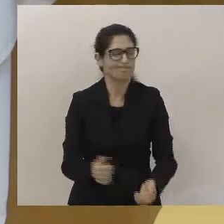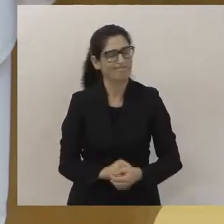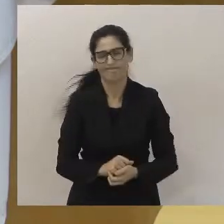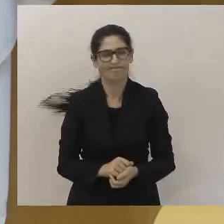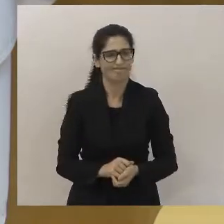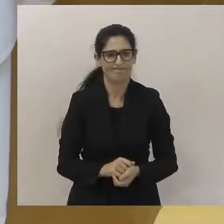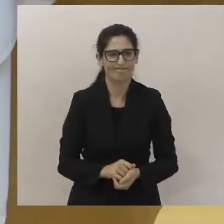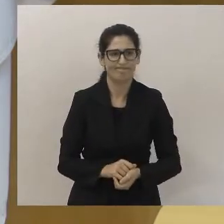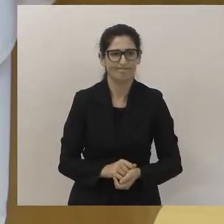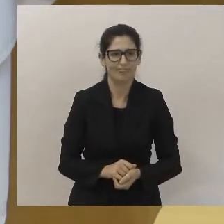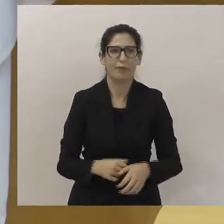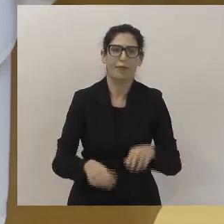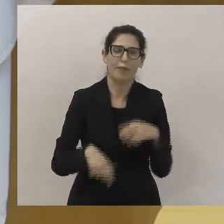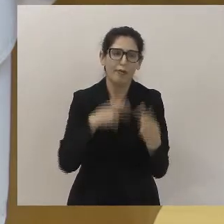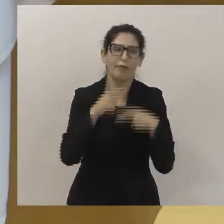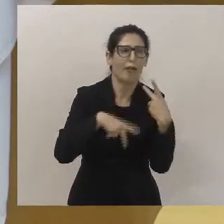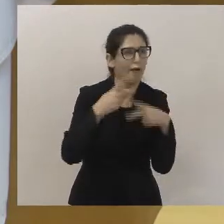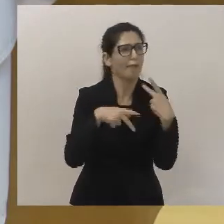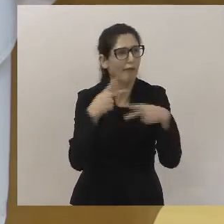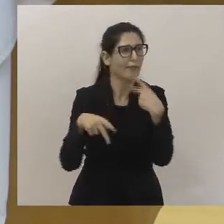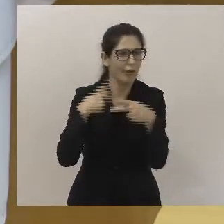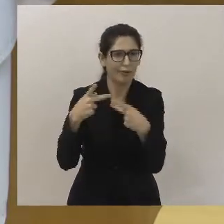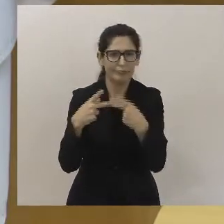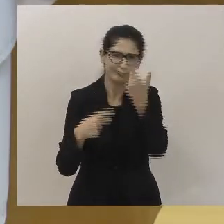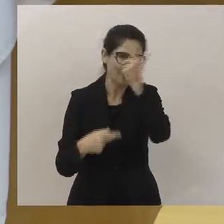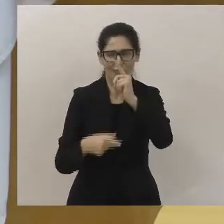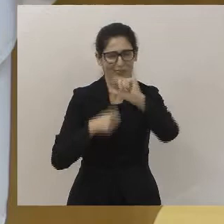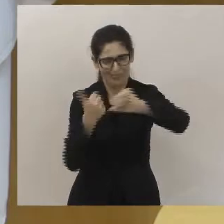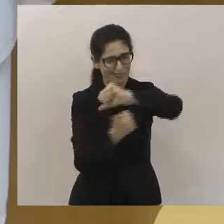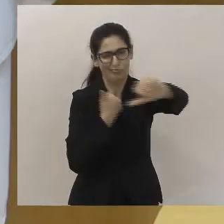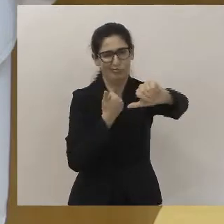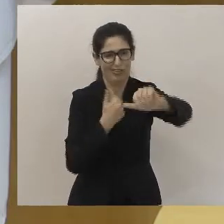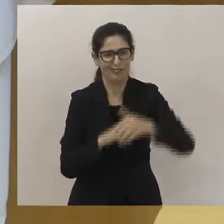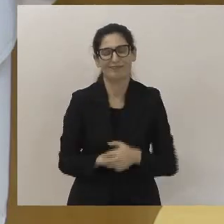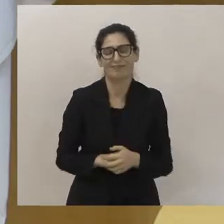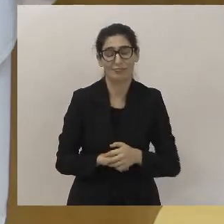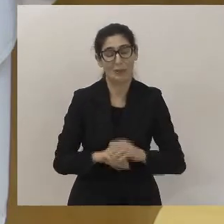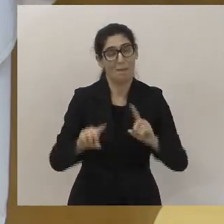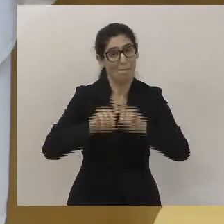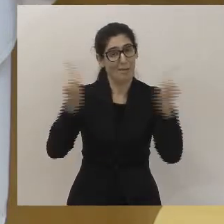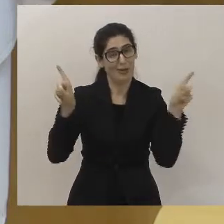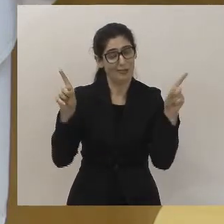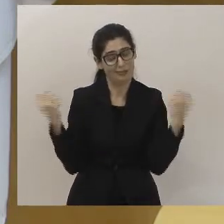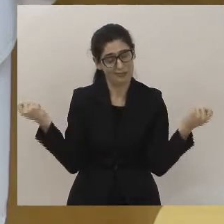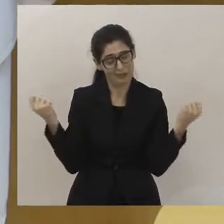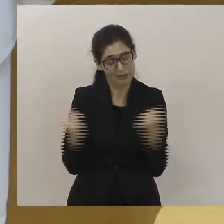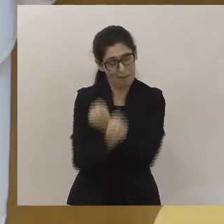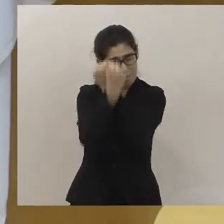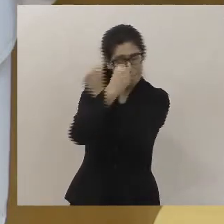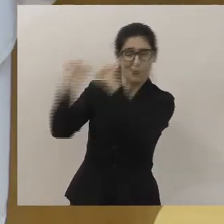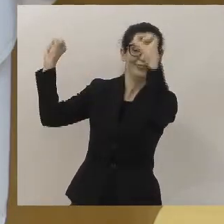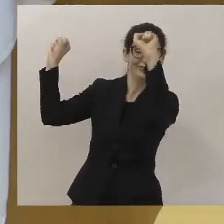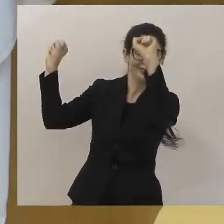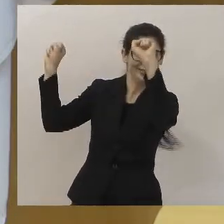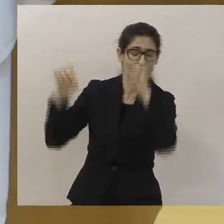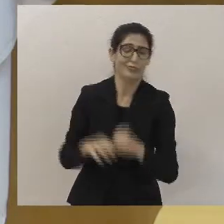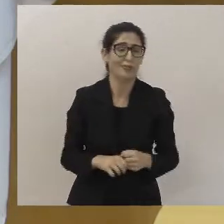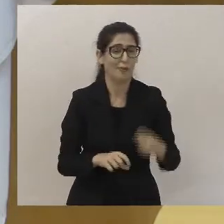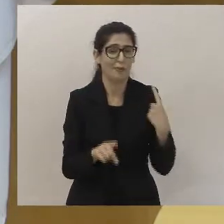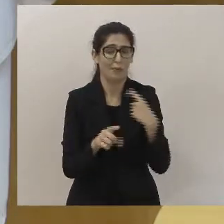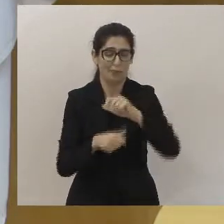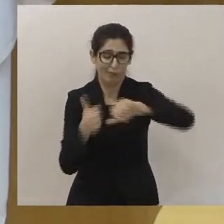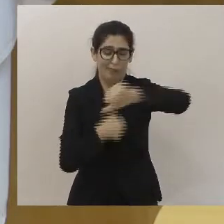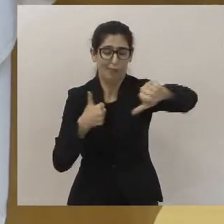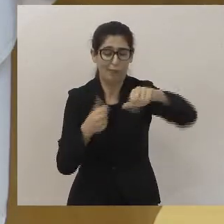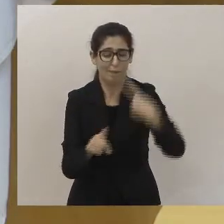gasta labiak e matar mas eu sei que ele só não está no meu alcance nelma sei se é uma lei uma lei federal então a gente